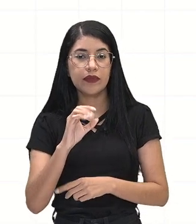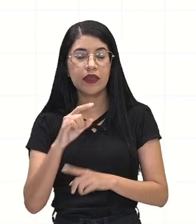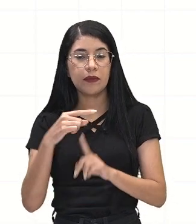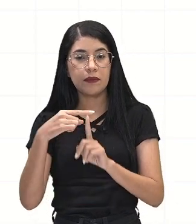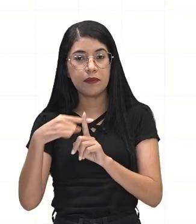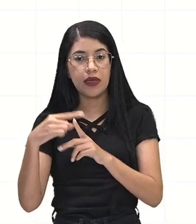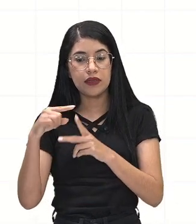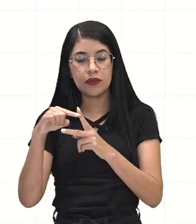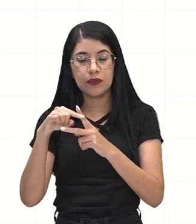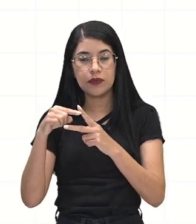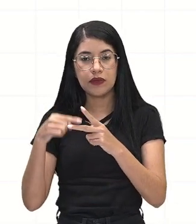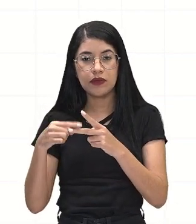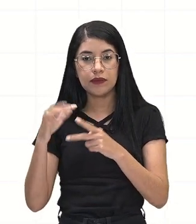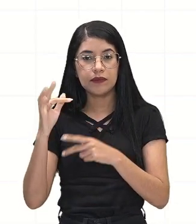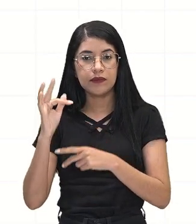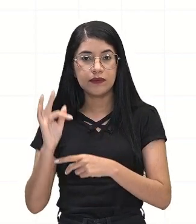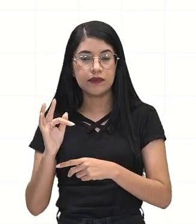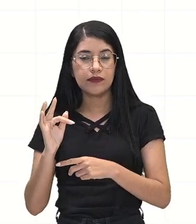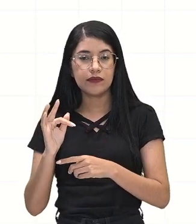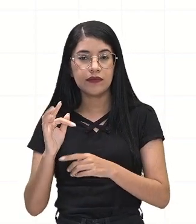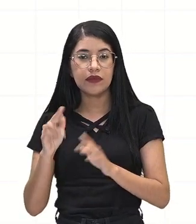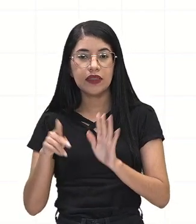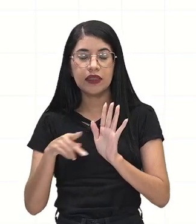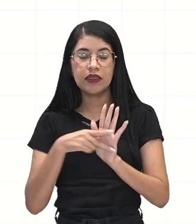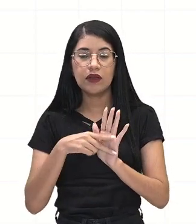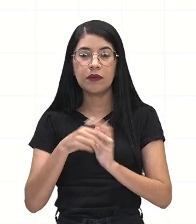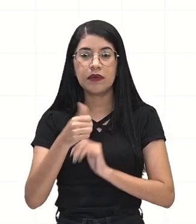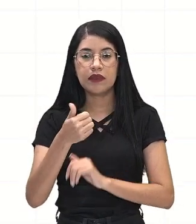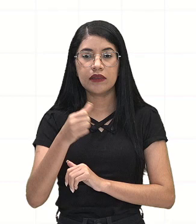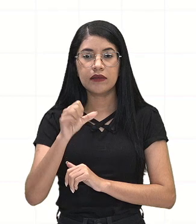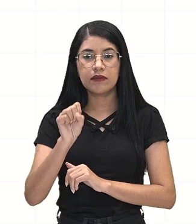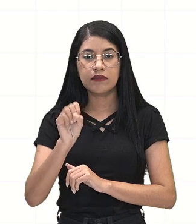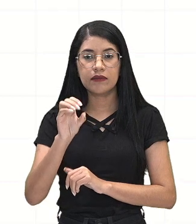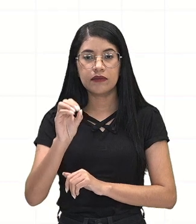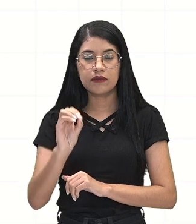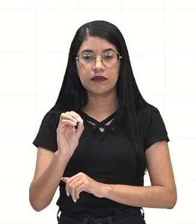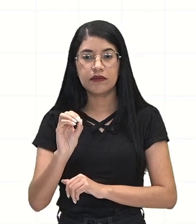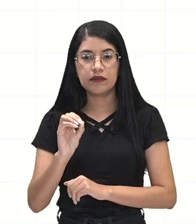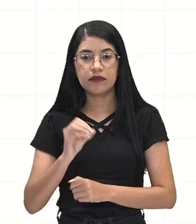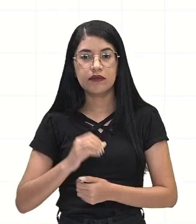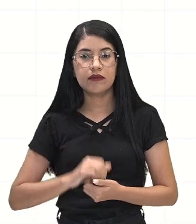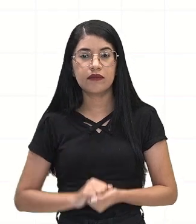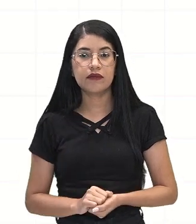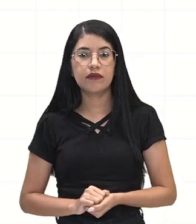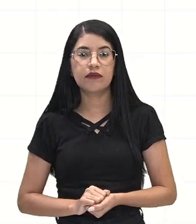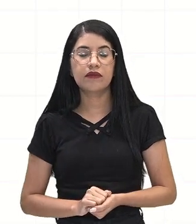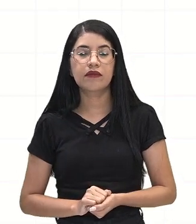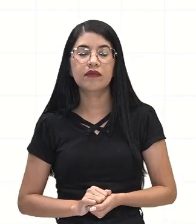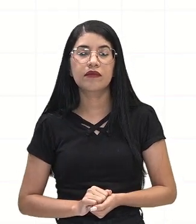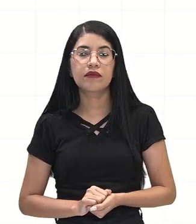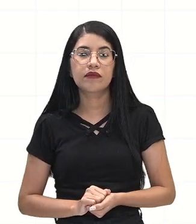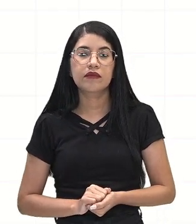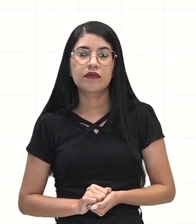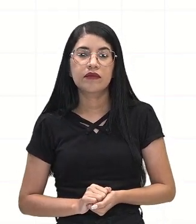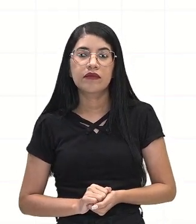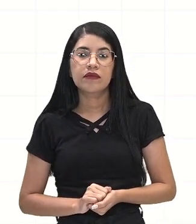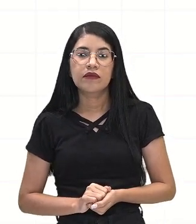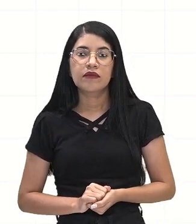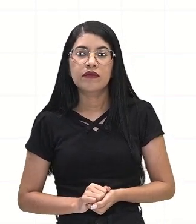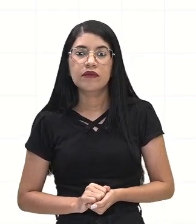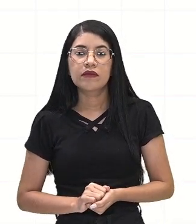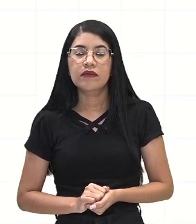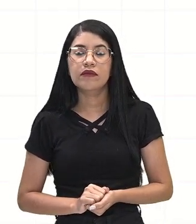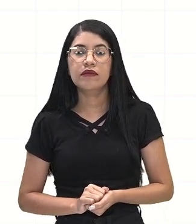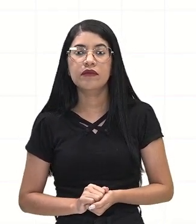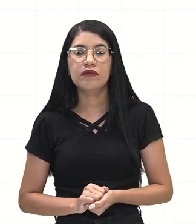mais o ângulo F também é igual a 180 graus. Tudo bem?